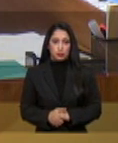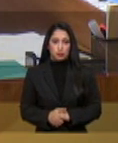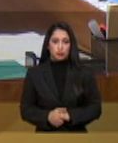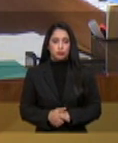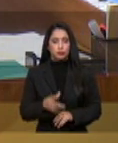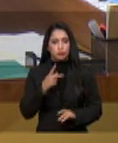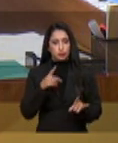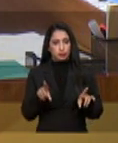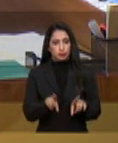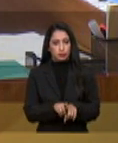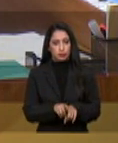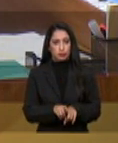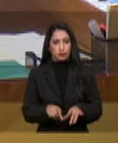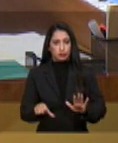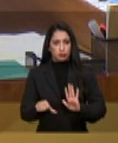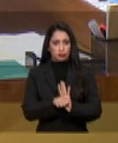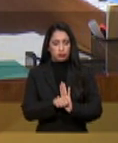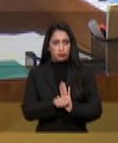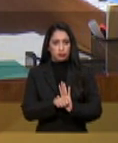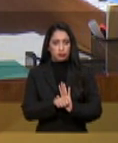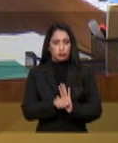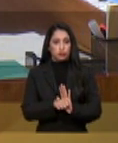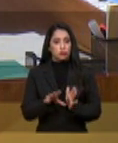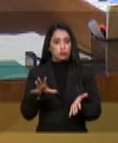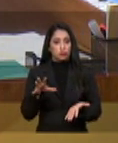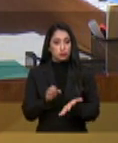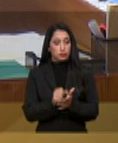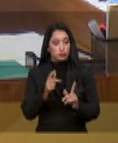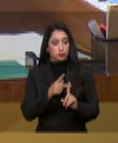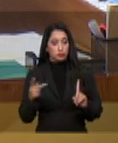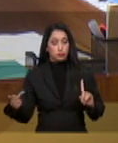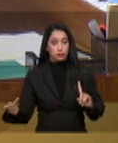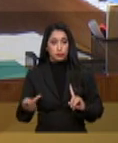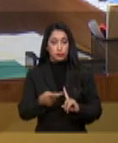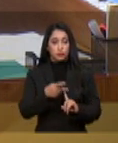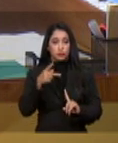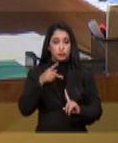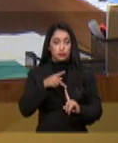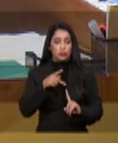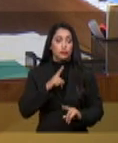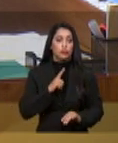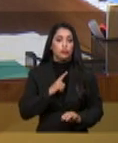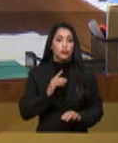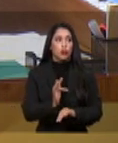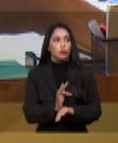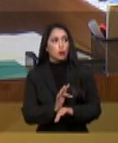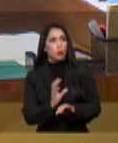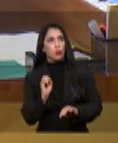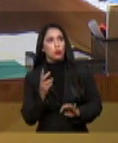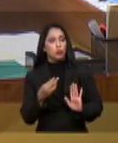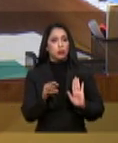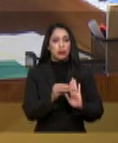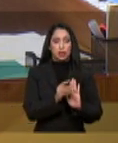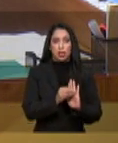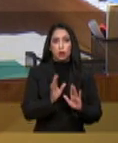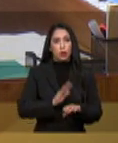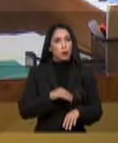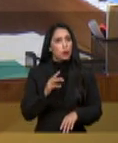Afirmou que a natureza do crime de apropriação indébita previdenciária, se formal ou material, é irrelevante para deslinde da